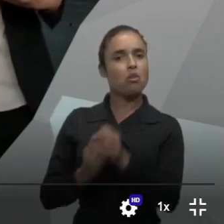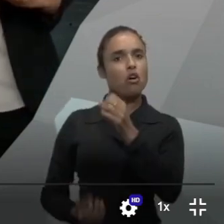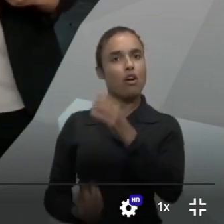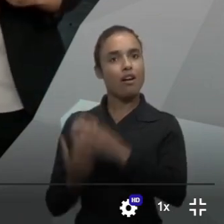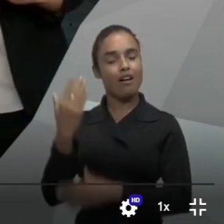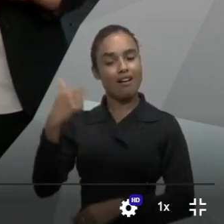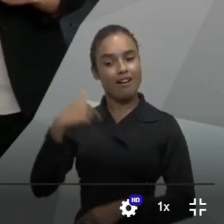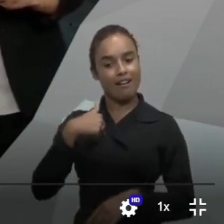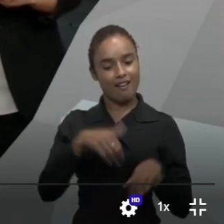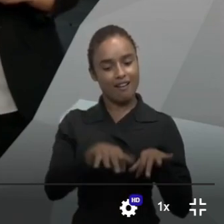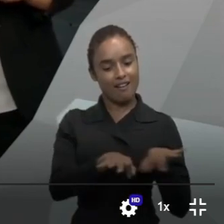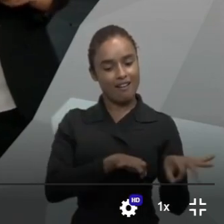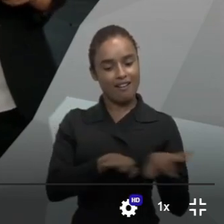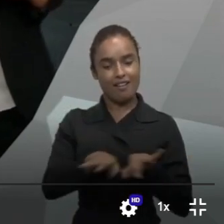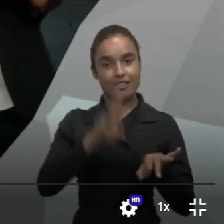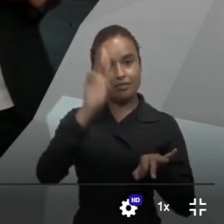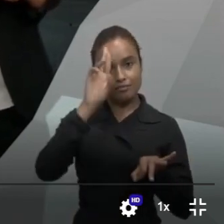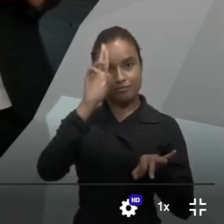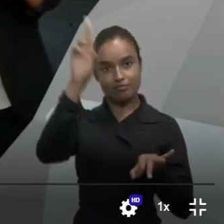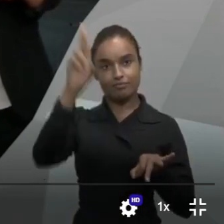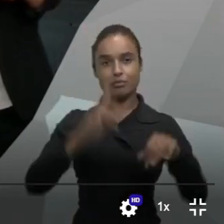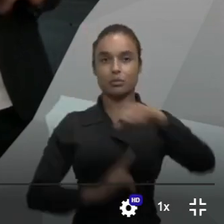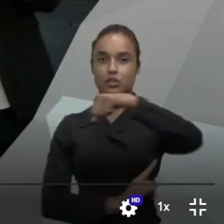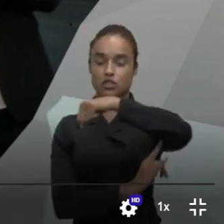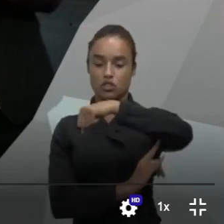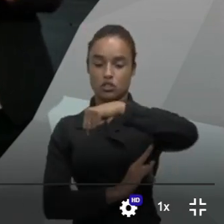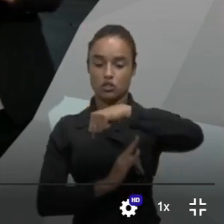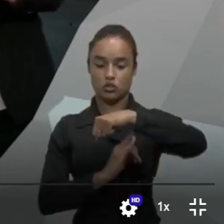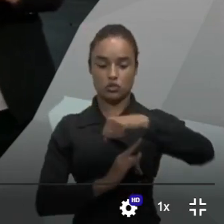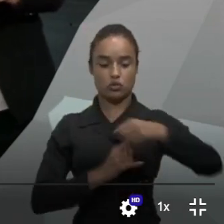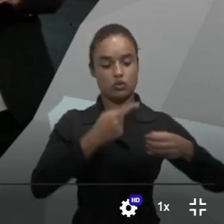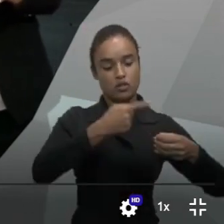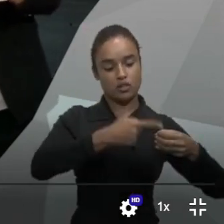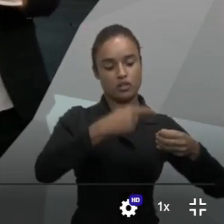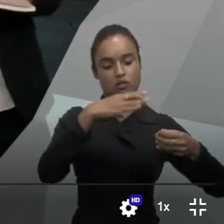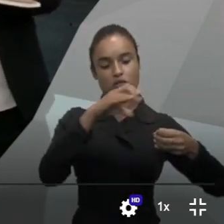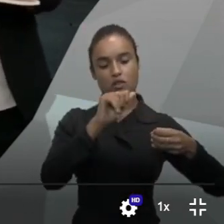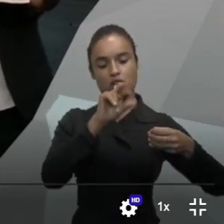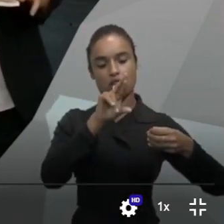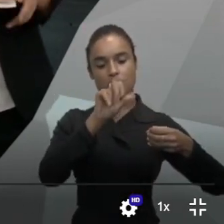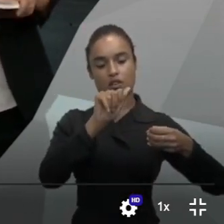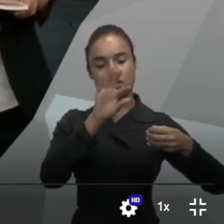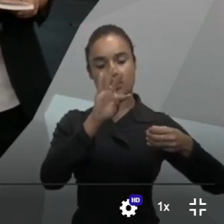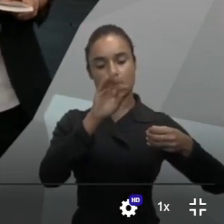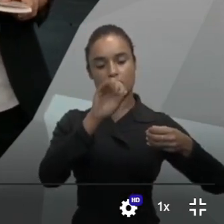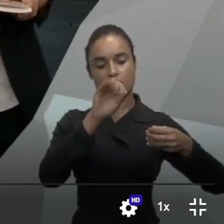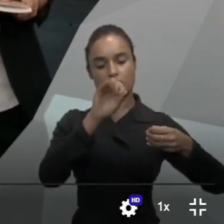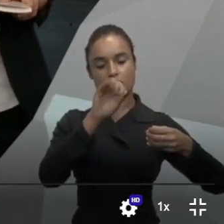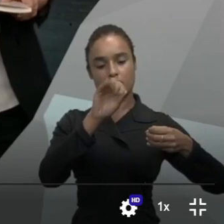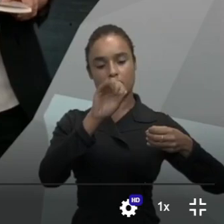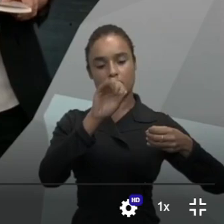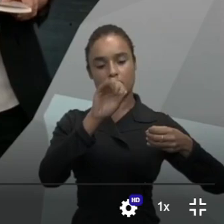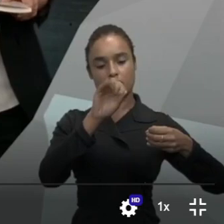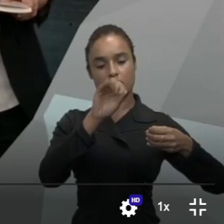a projetista-chefe da ponte que vai ligar as cidades de Caraguatatuba e Ilhabela no litoral de São Paulo.